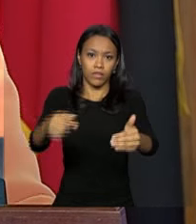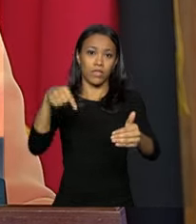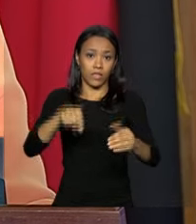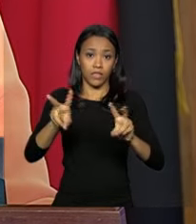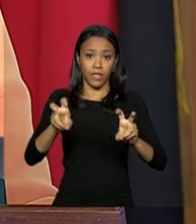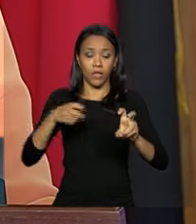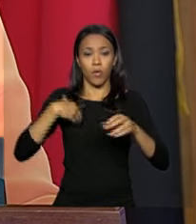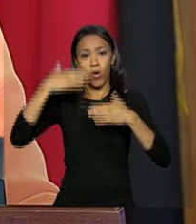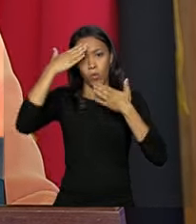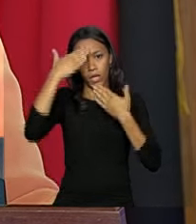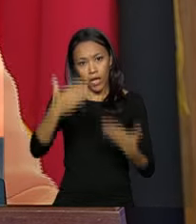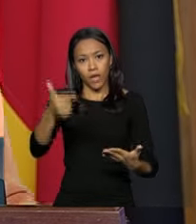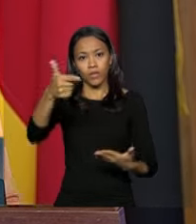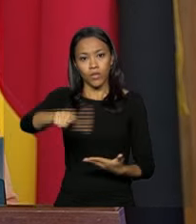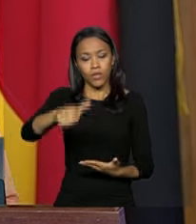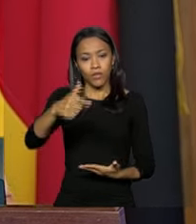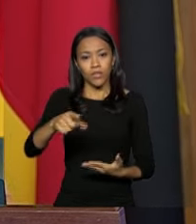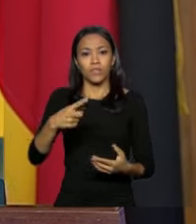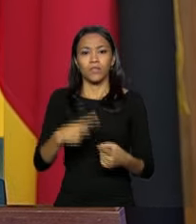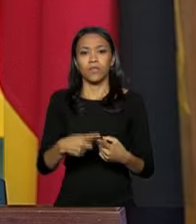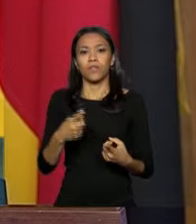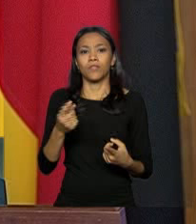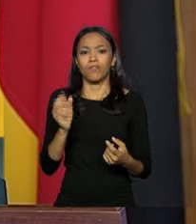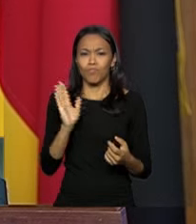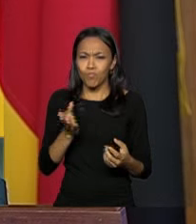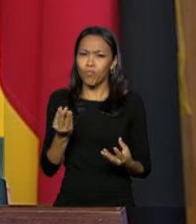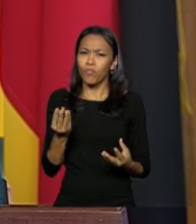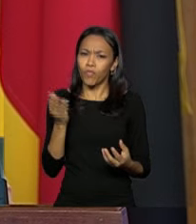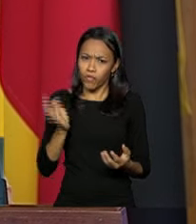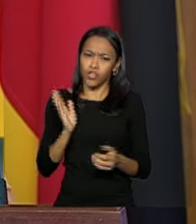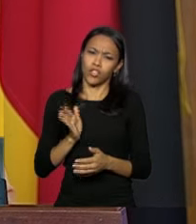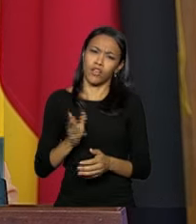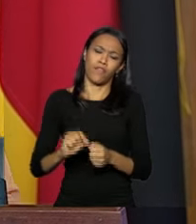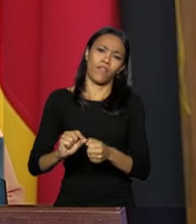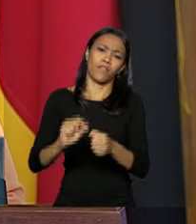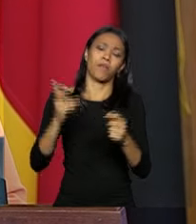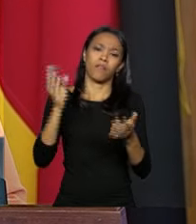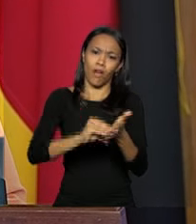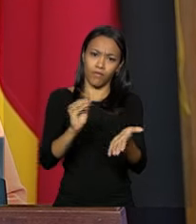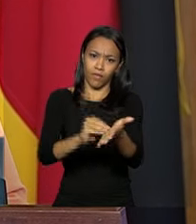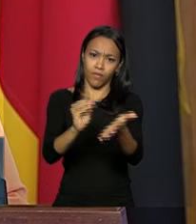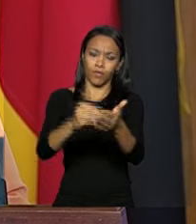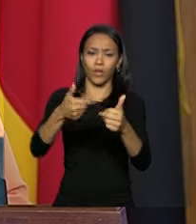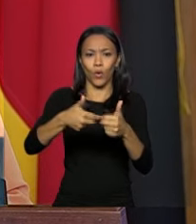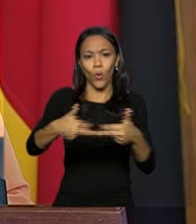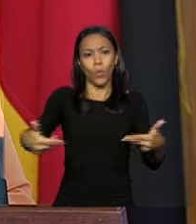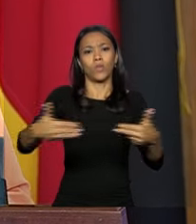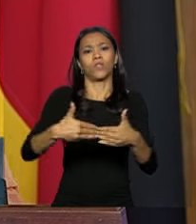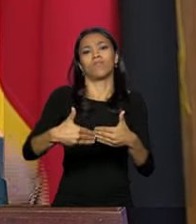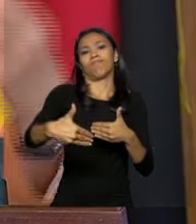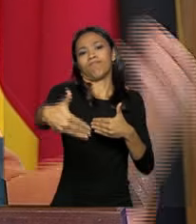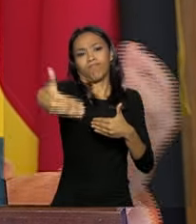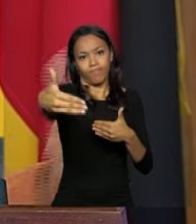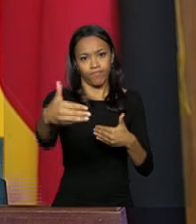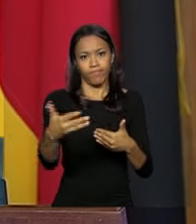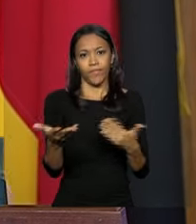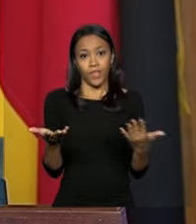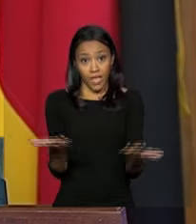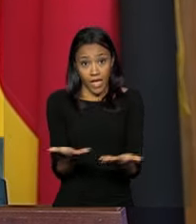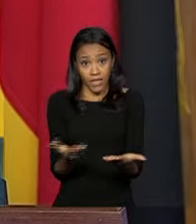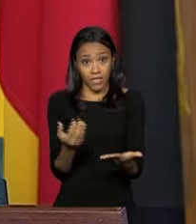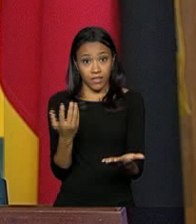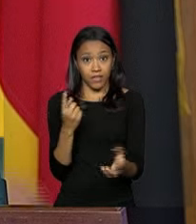Muito obrigado mais uma vez, porque muito foi feito, mas muito ainda teremos à nossa frente, e estas primeiras